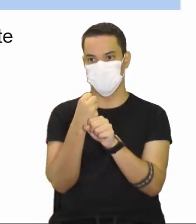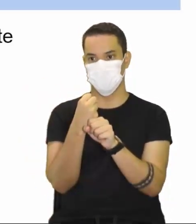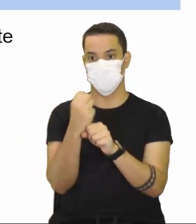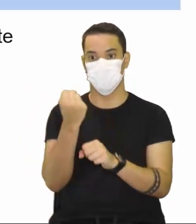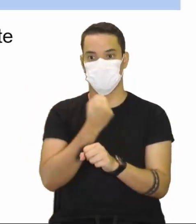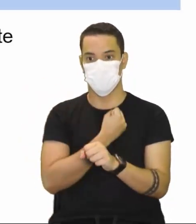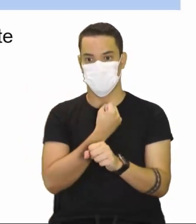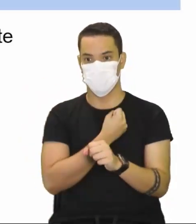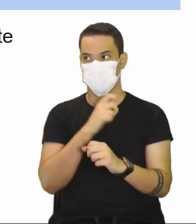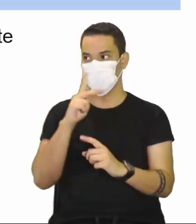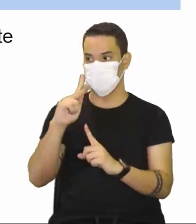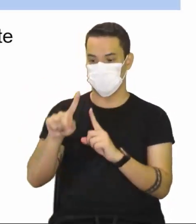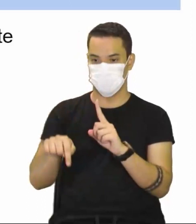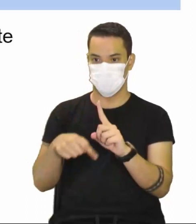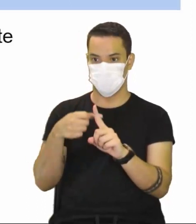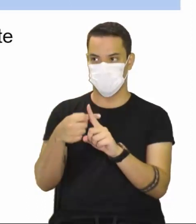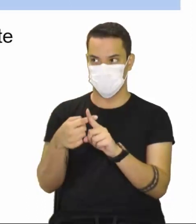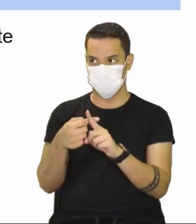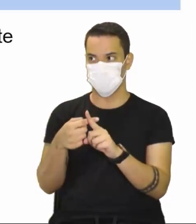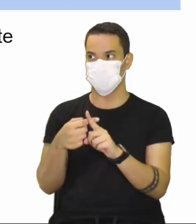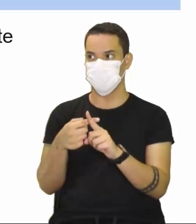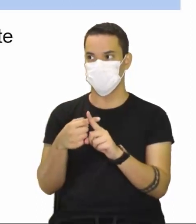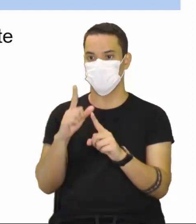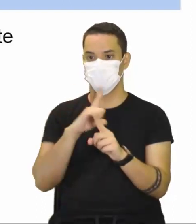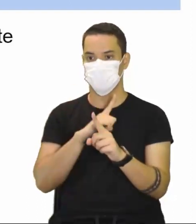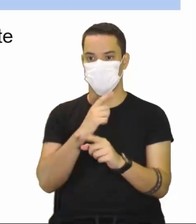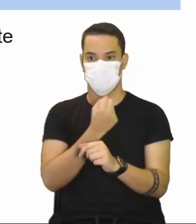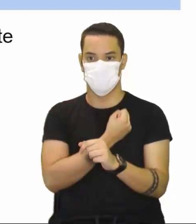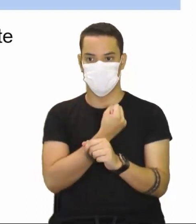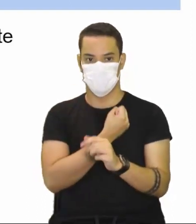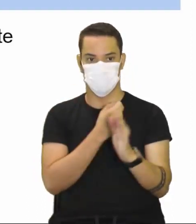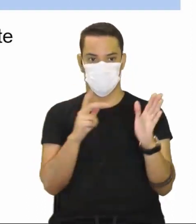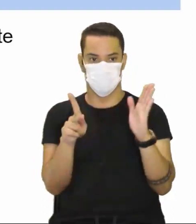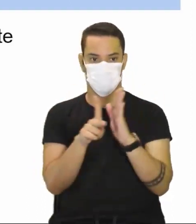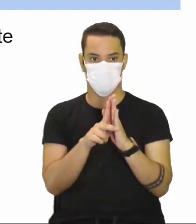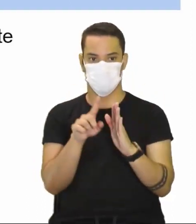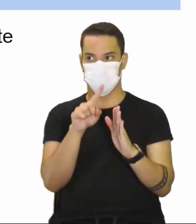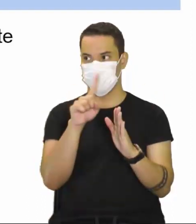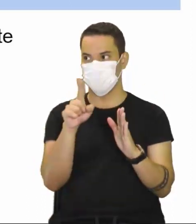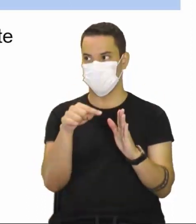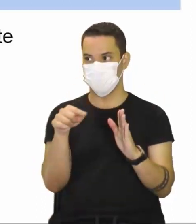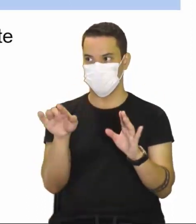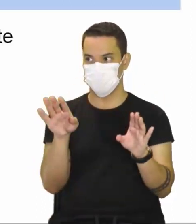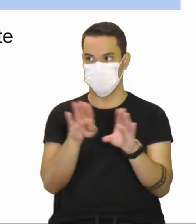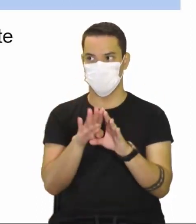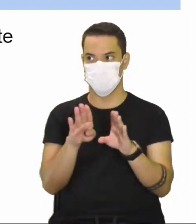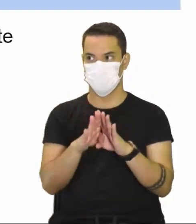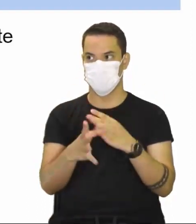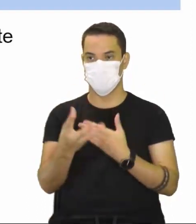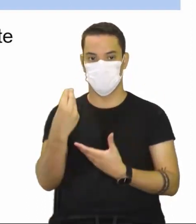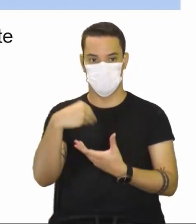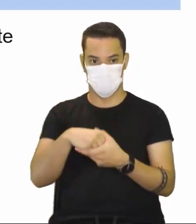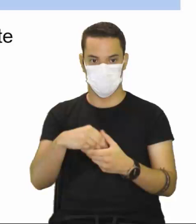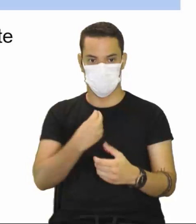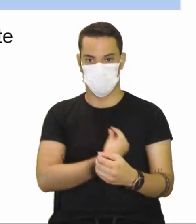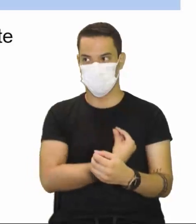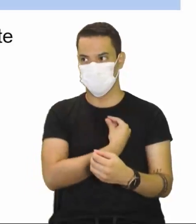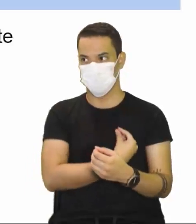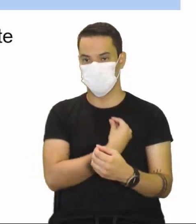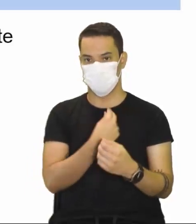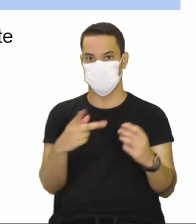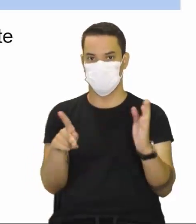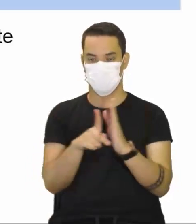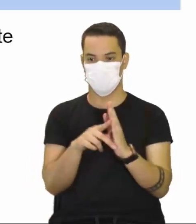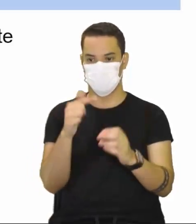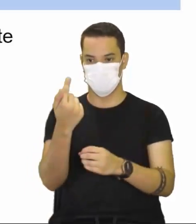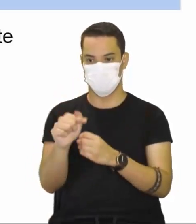do número de prótons, que é o número atômico Z, e de nêutrons presentes no núcleo de um